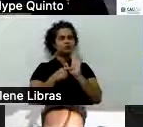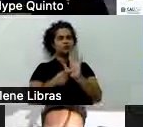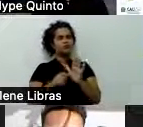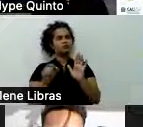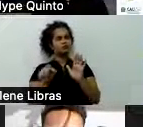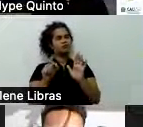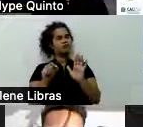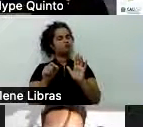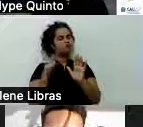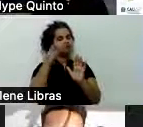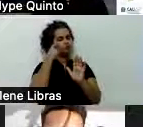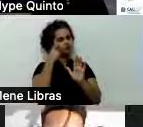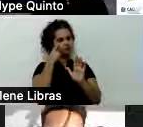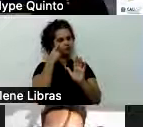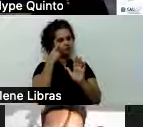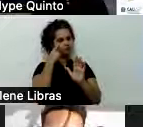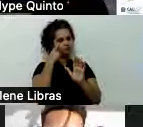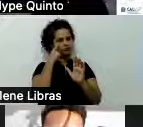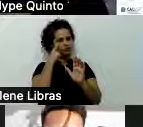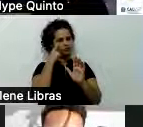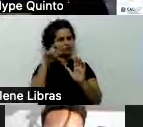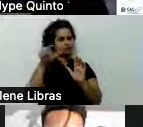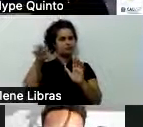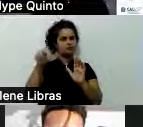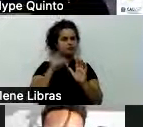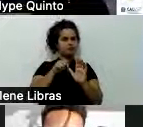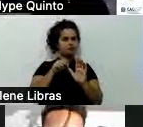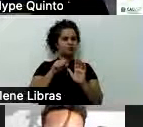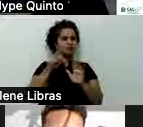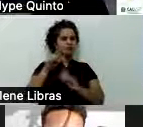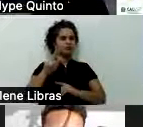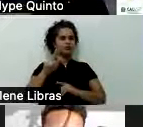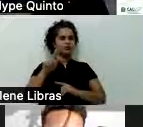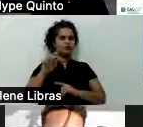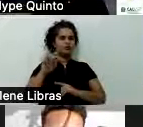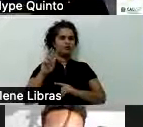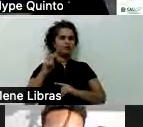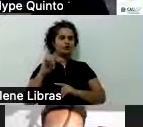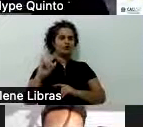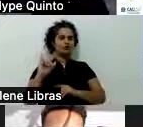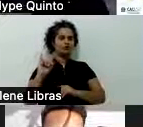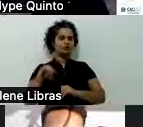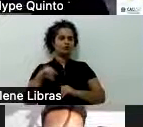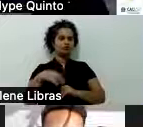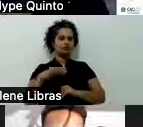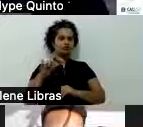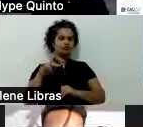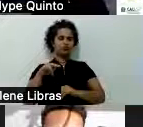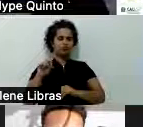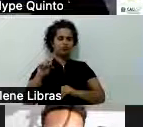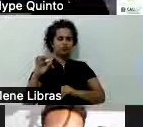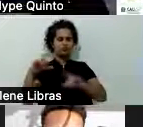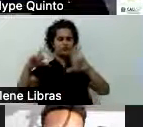um diagrama que a gente pegou do Gale Institute, que trabalha nesses 2 eixos, né? O